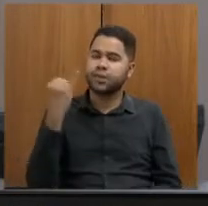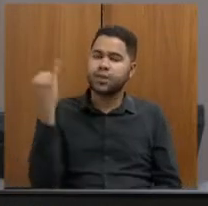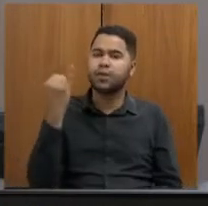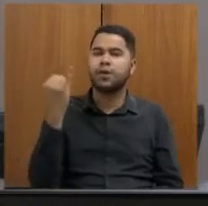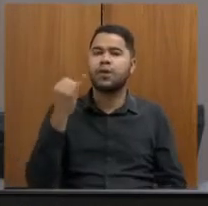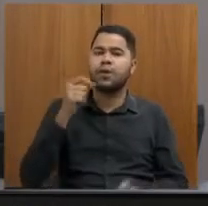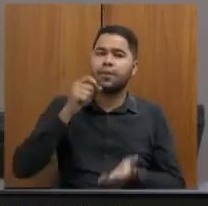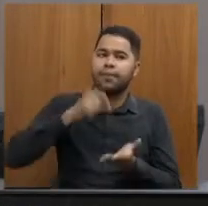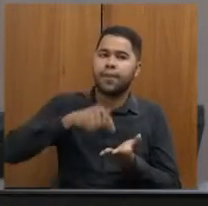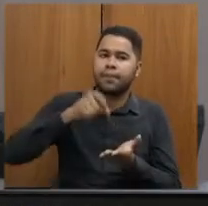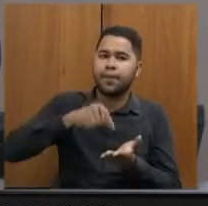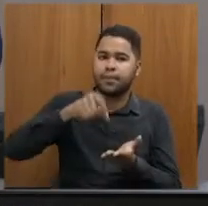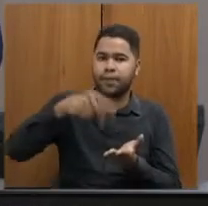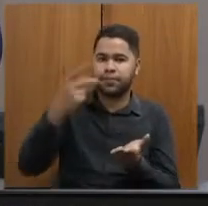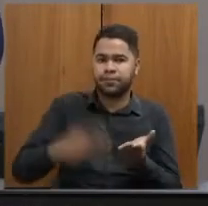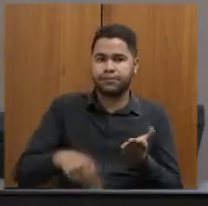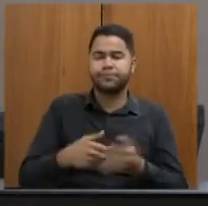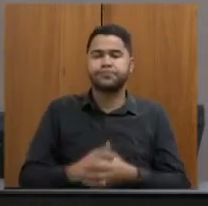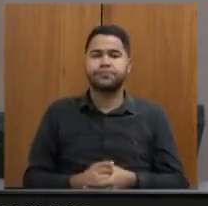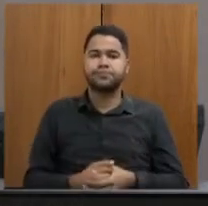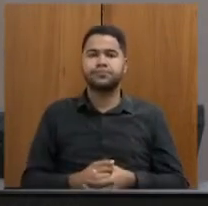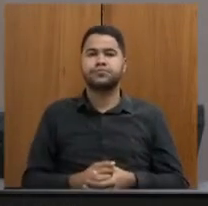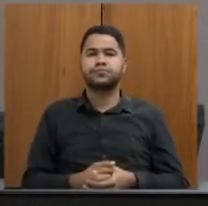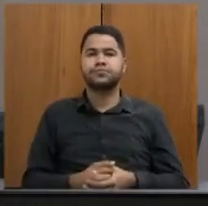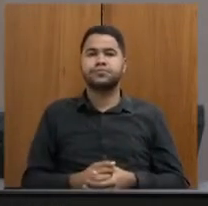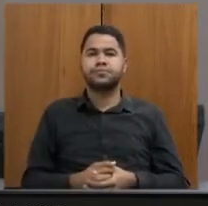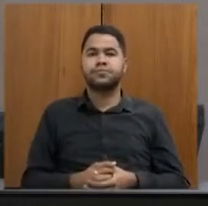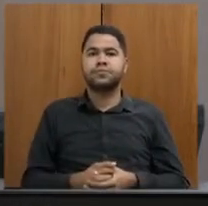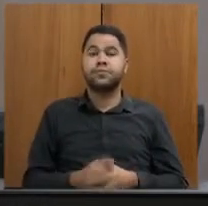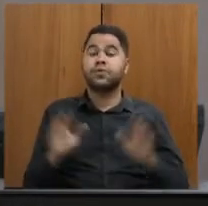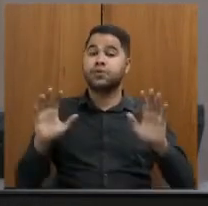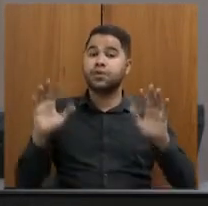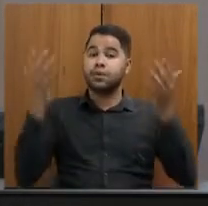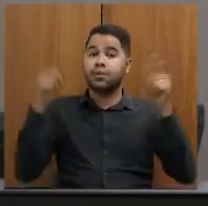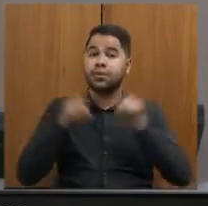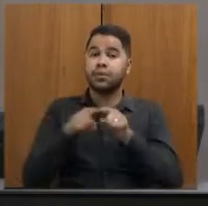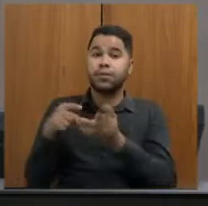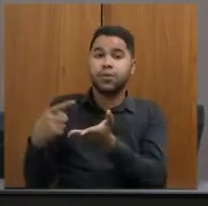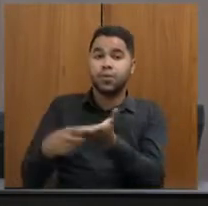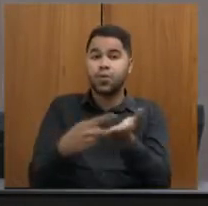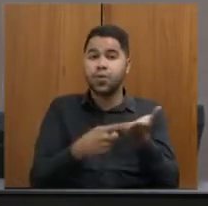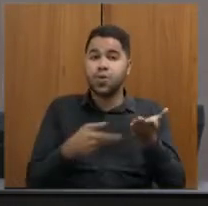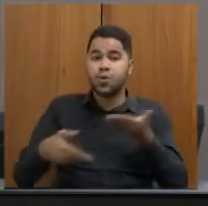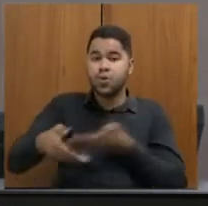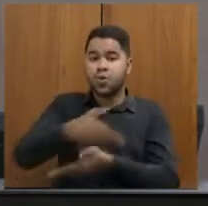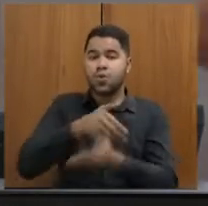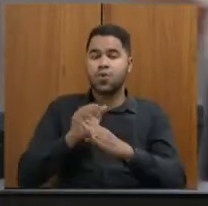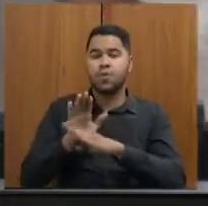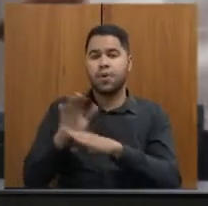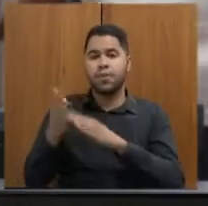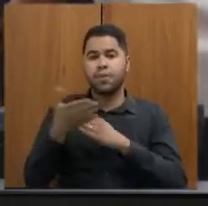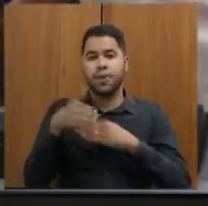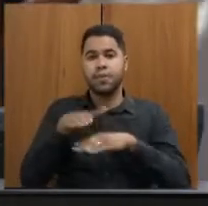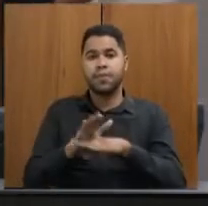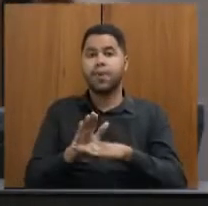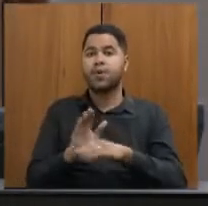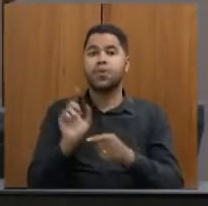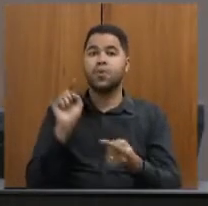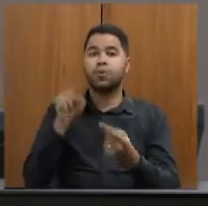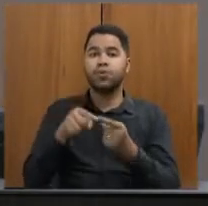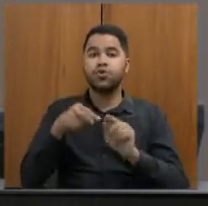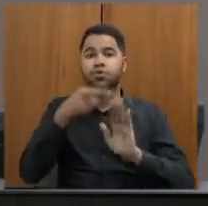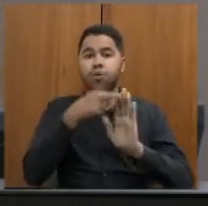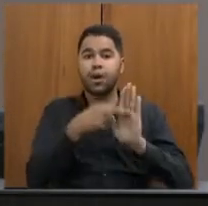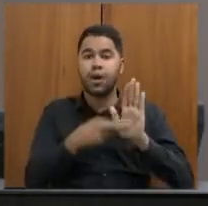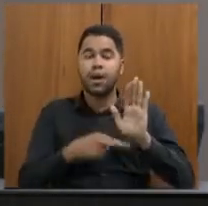para agricultura irrigada é foi celebrado também um acordo de cooperação técnica codevasf com o objetivo de